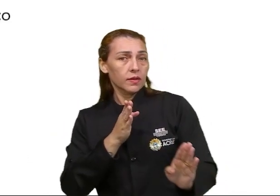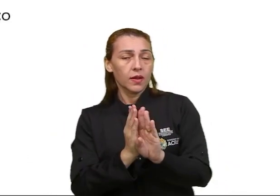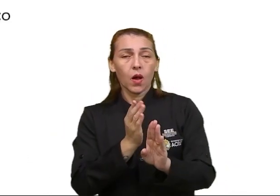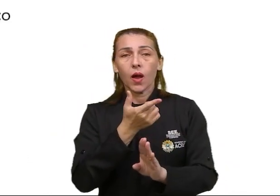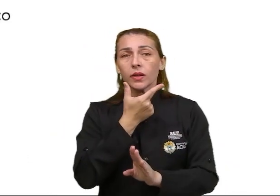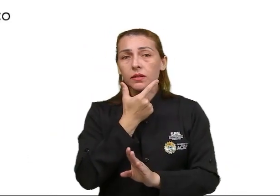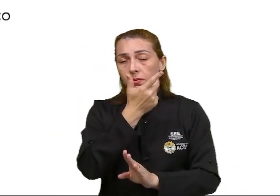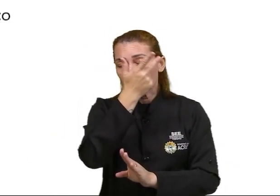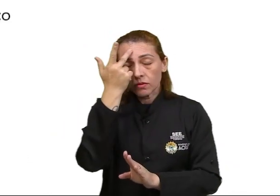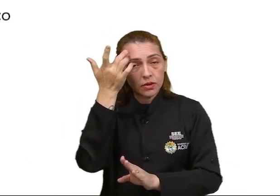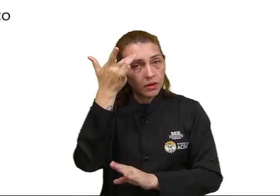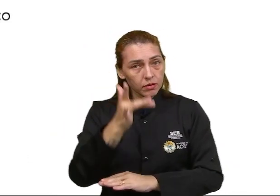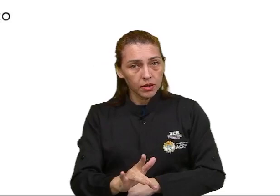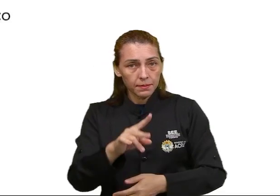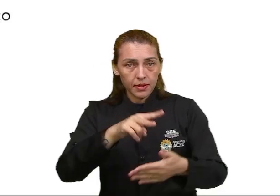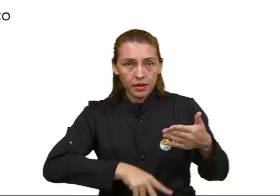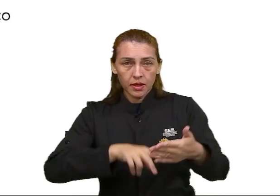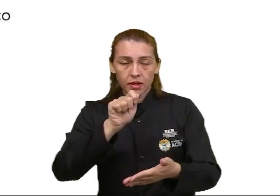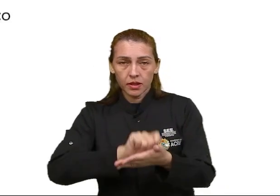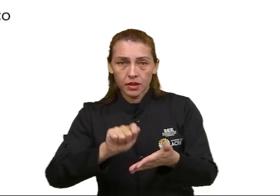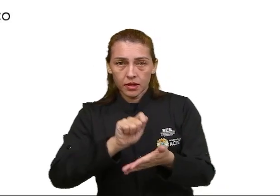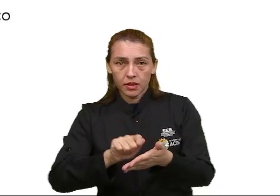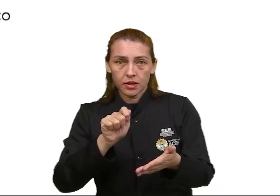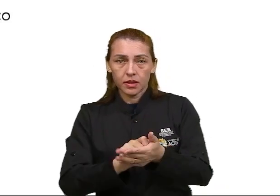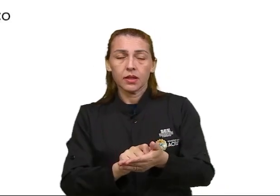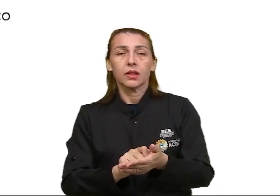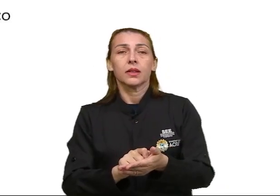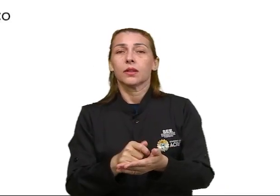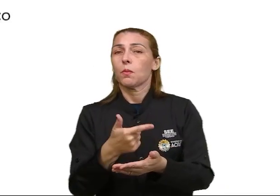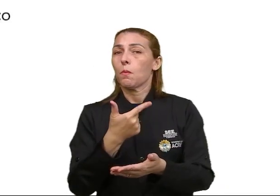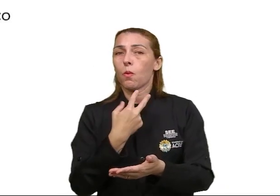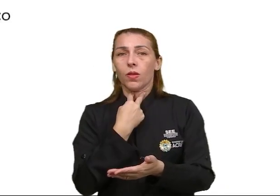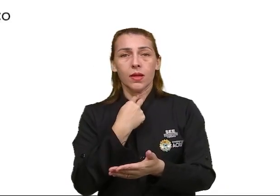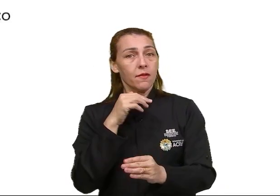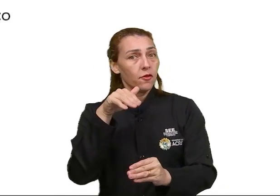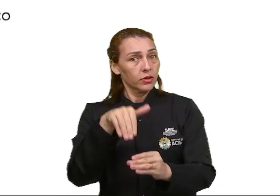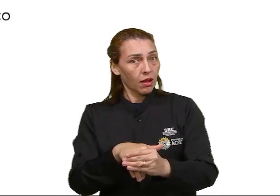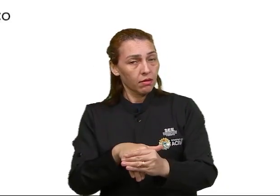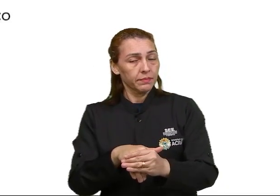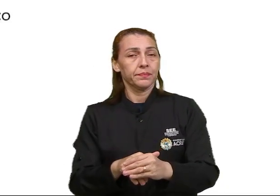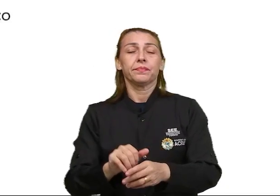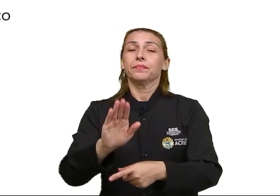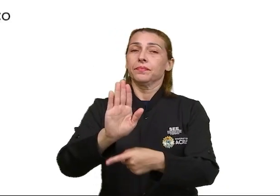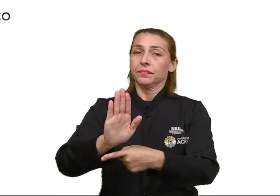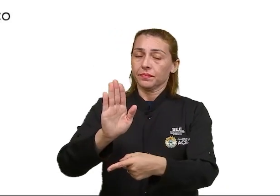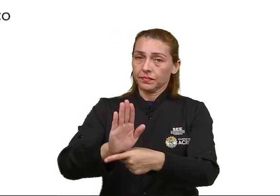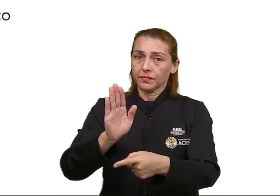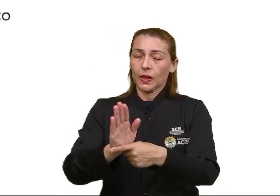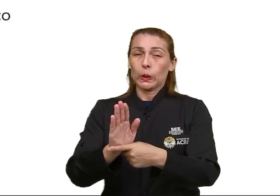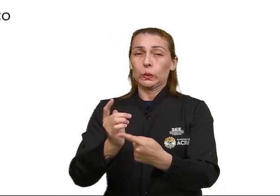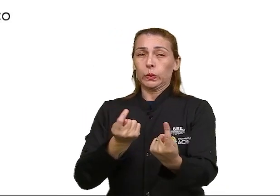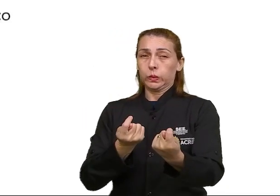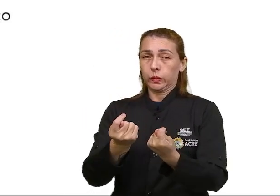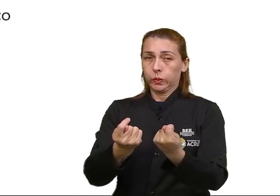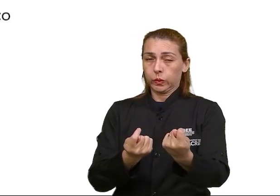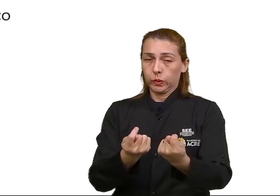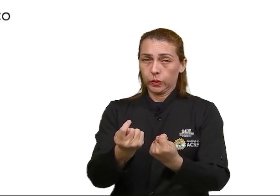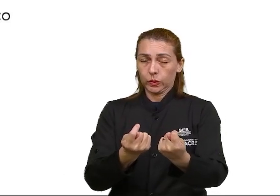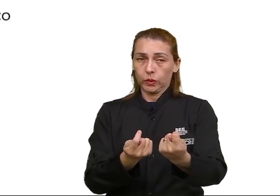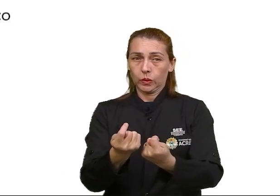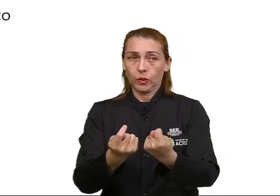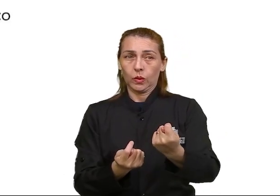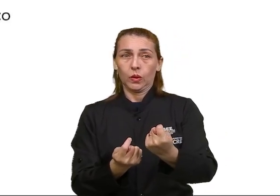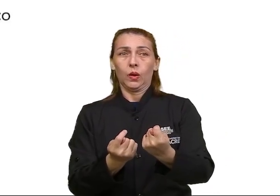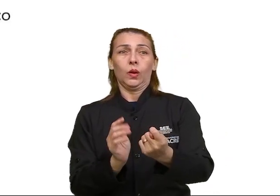homens analfabetos? Lembrando que nessa época os analfabetos não poderiam votar, tá? Letra B. Monitoramento legal dos